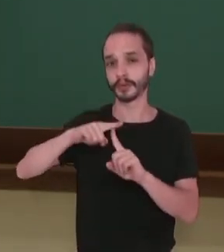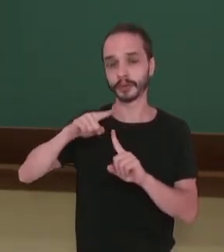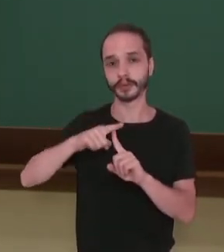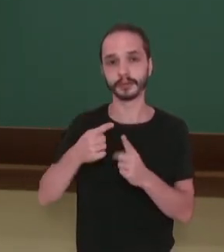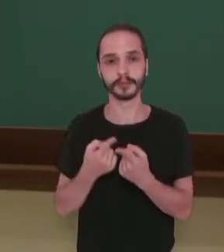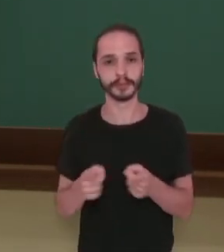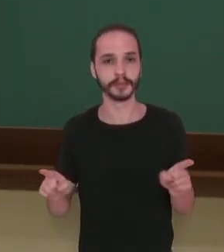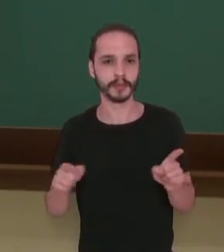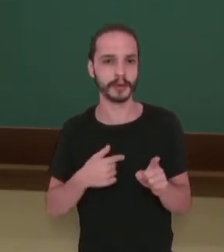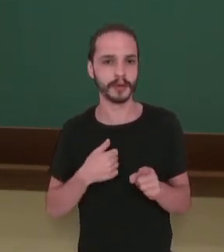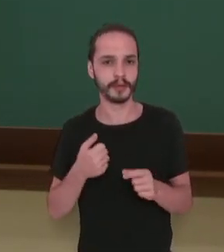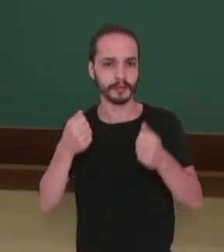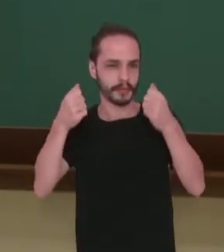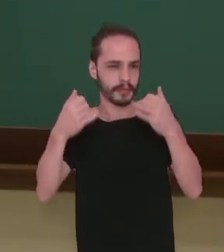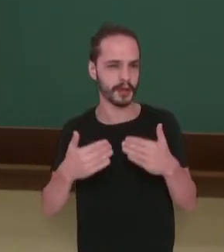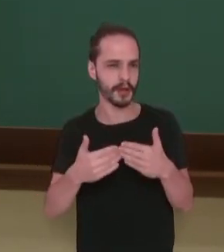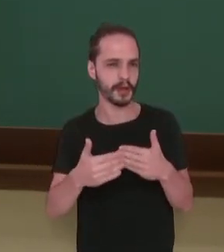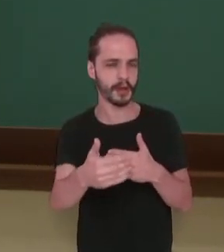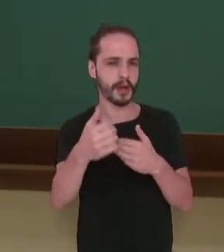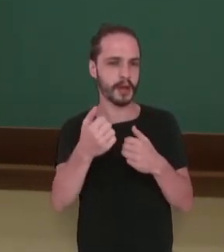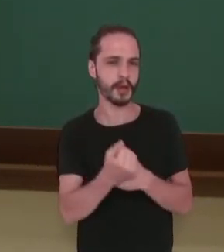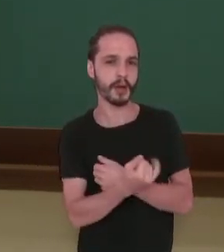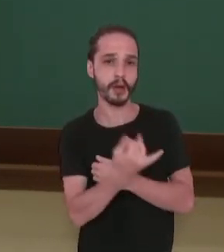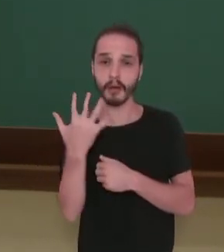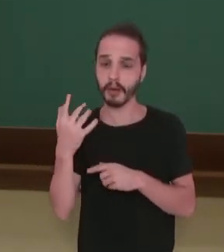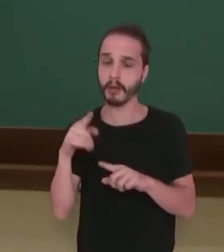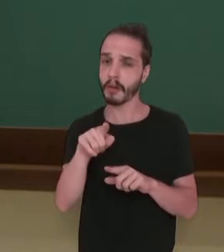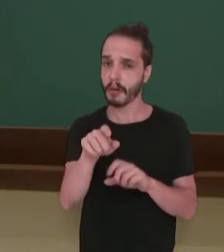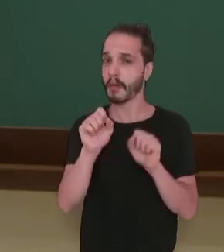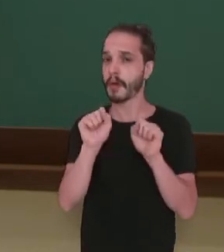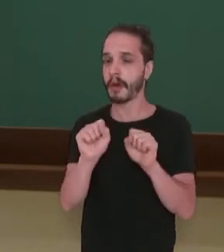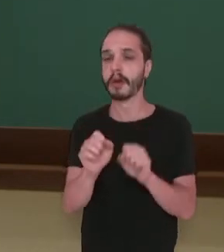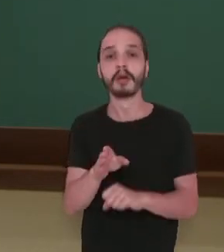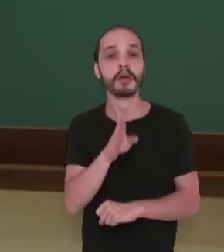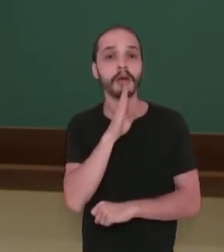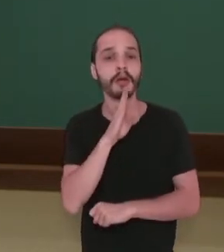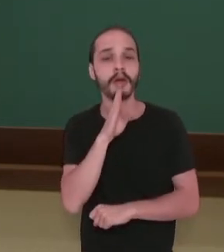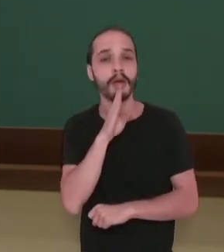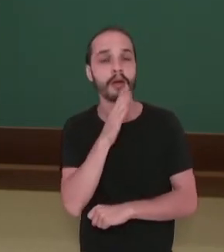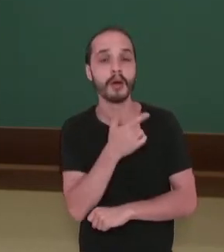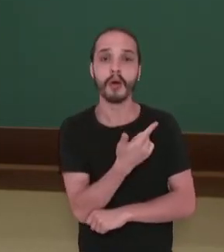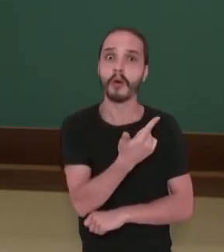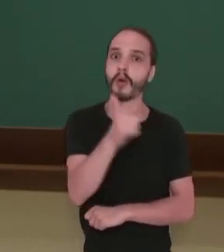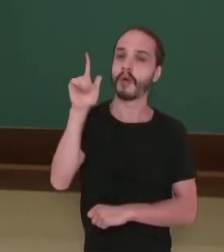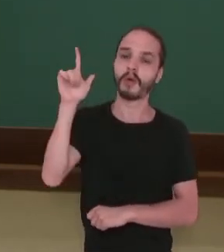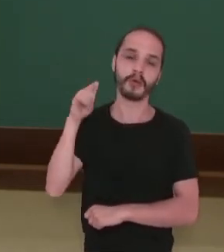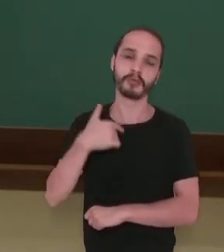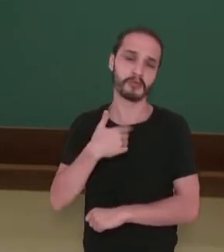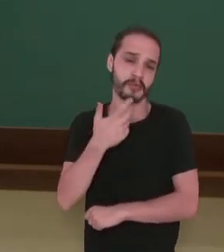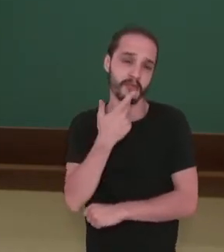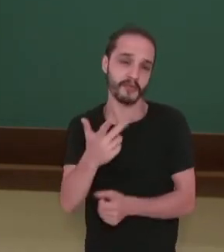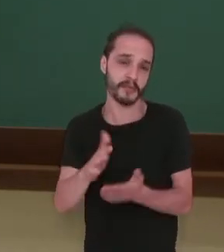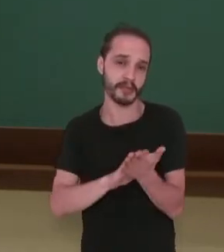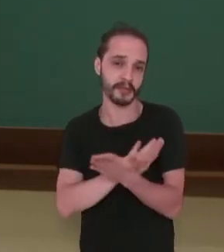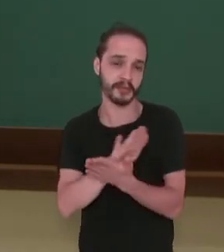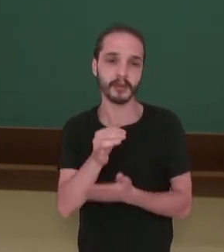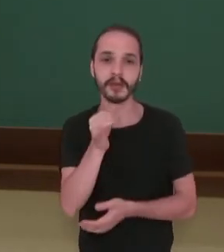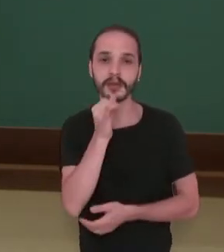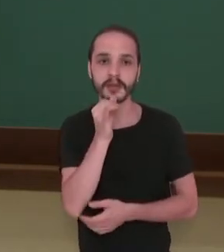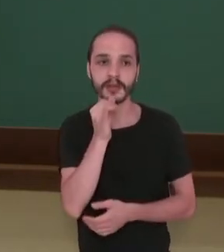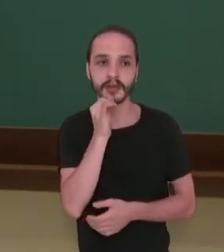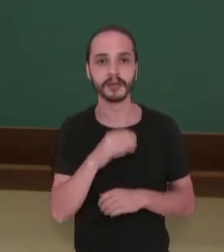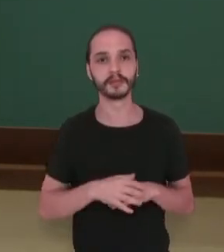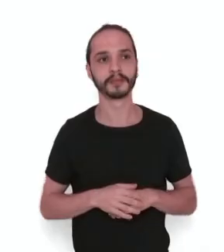vai citando alguns, mas pode ser que você conheça um estilo musical que a professora não citou, como, por exemplo,